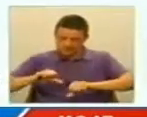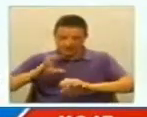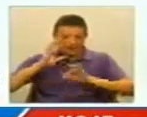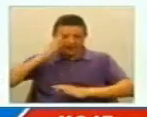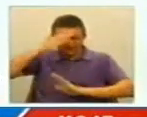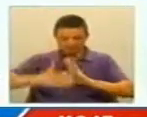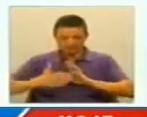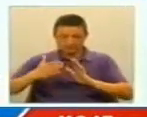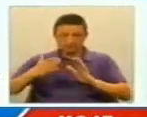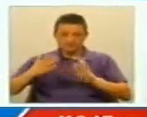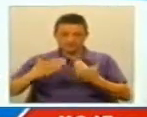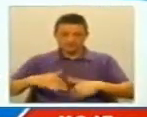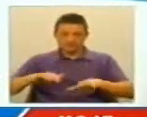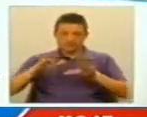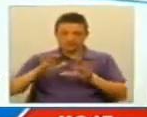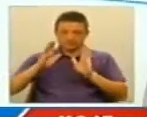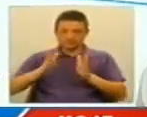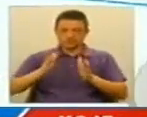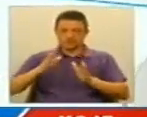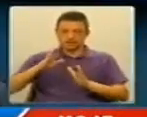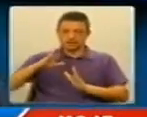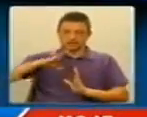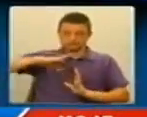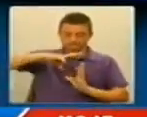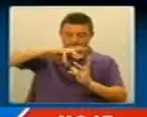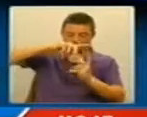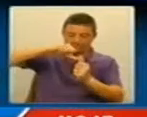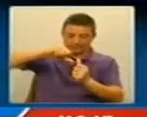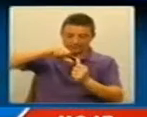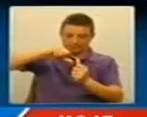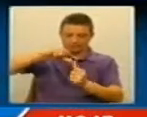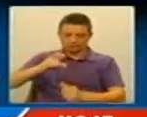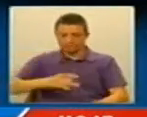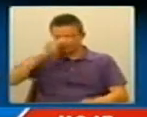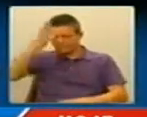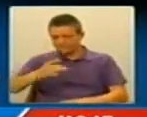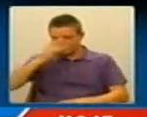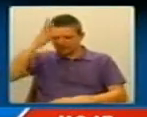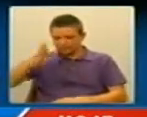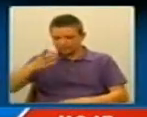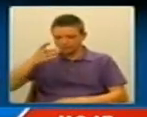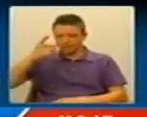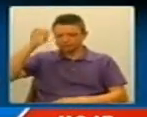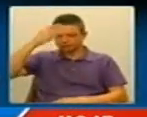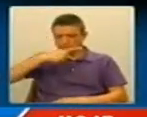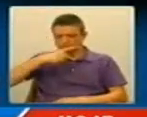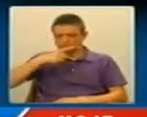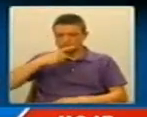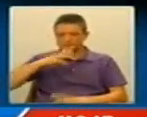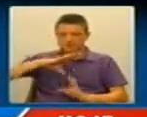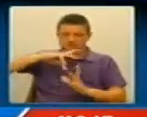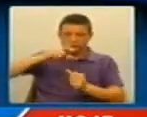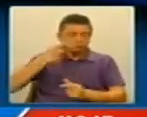Ora, nós já conhecíamos planetas vagabundos. Já trouxemos aqui vários exemplos, várias histórias sobre planetas vagabundos, isto